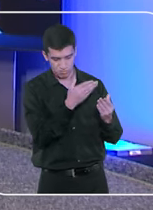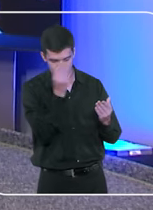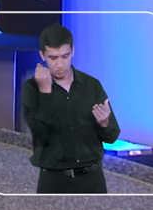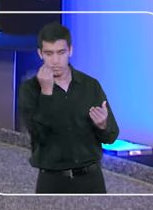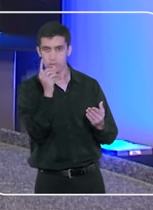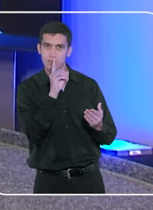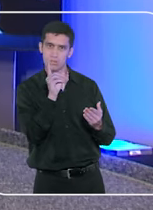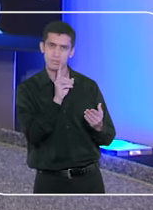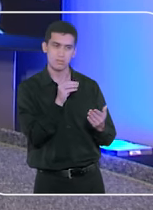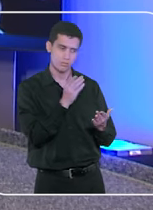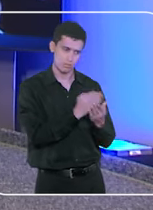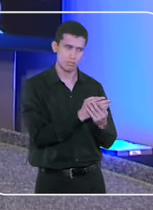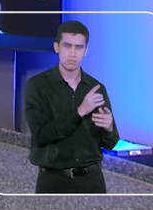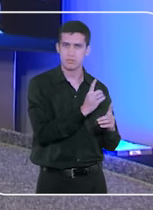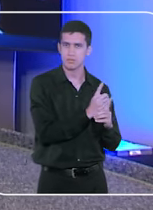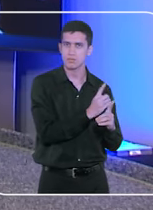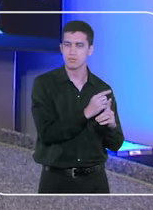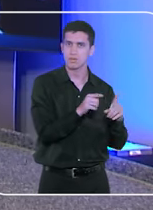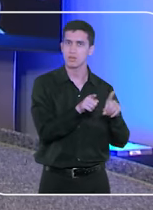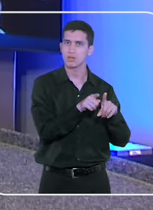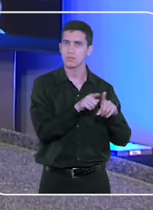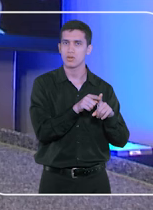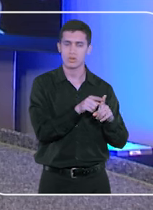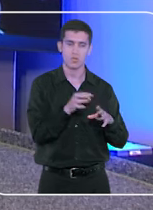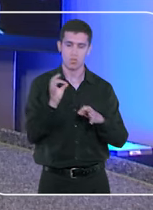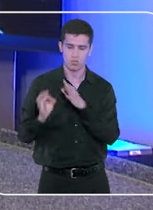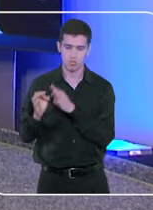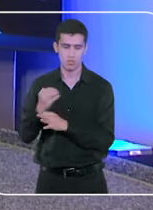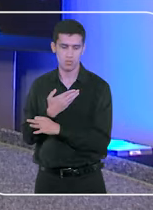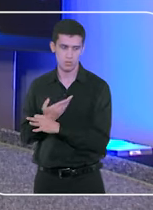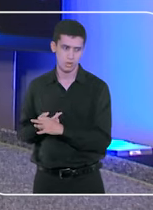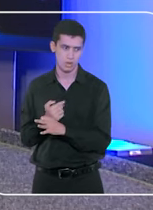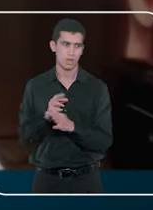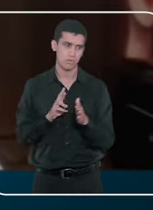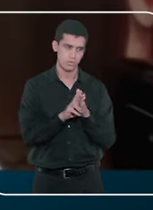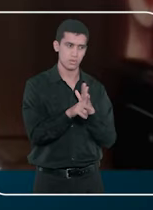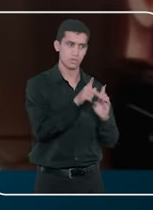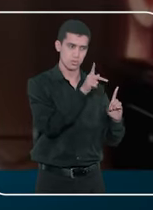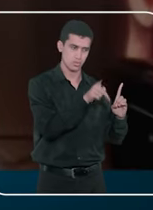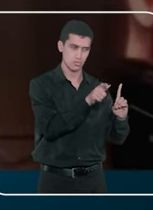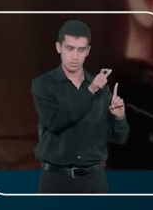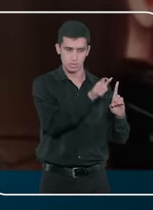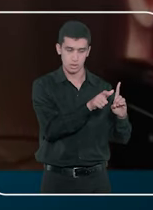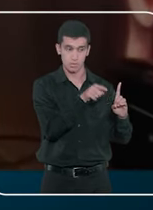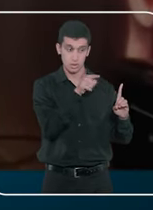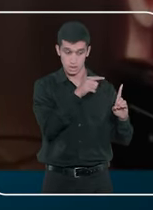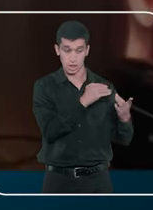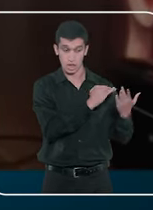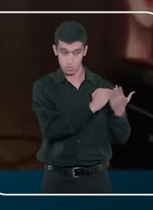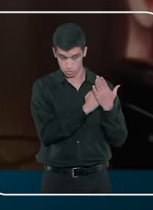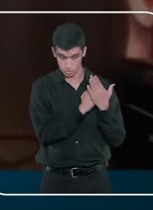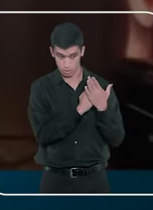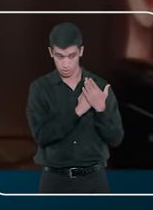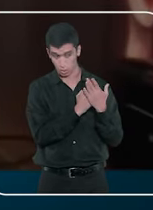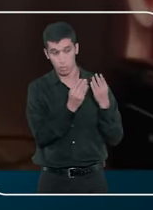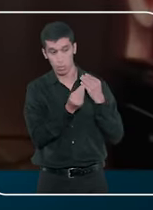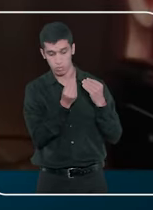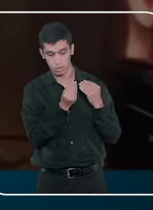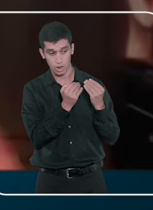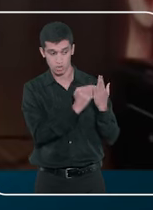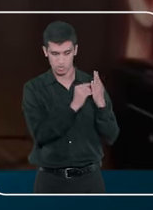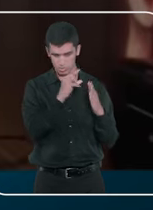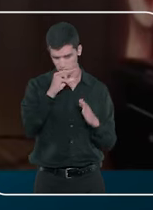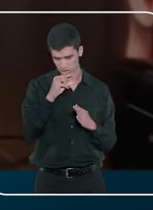responde com proporcionalidade àquela conduta de boa-fé e colaboração que lhe foi